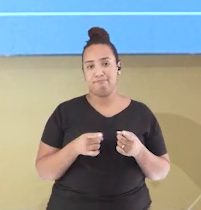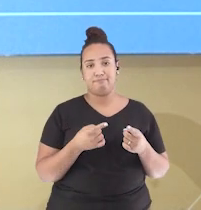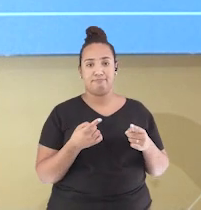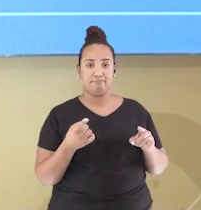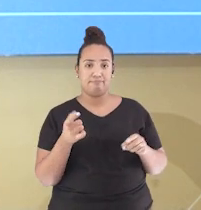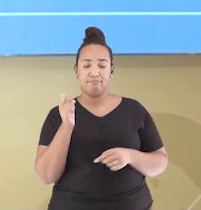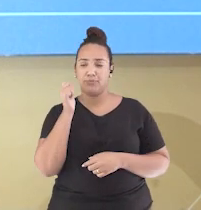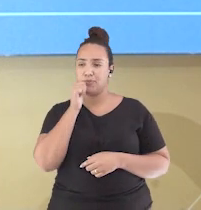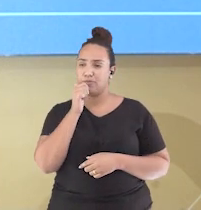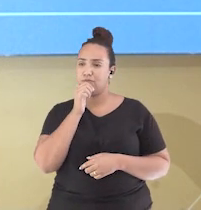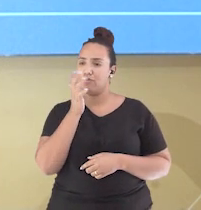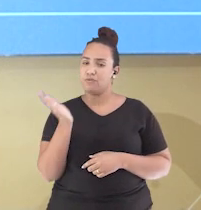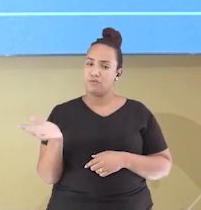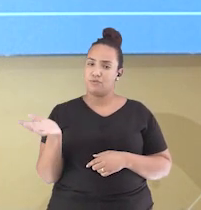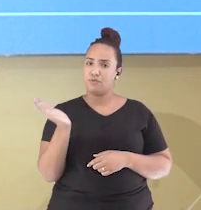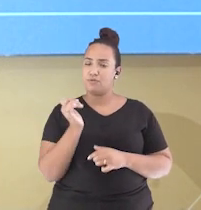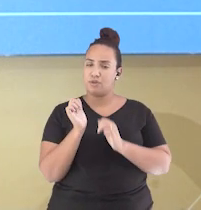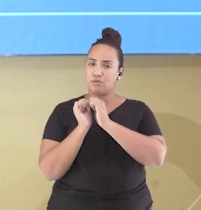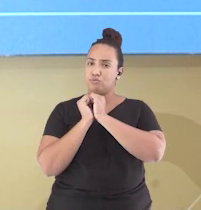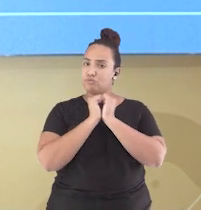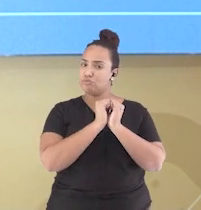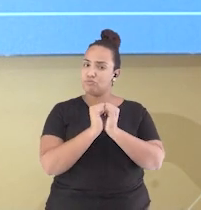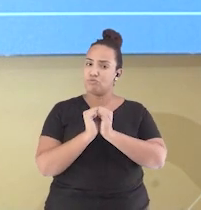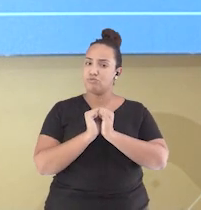baby, don't want to go.